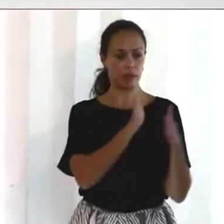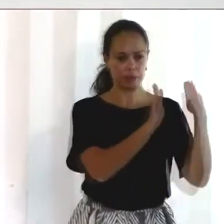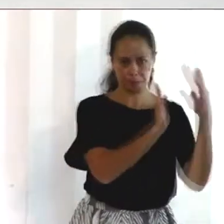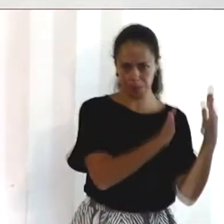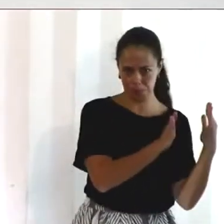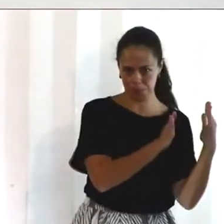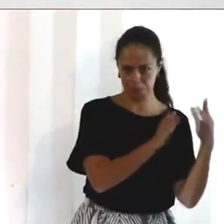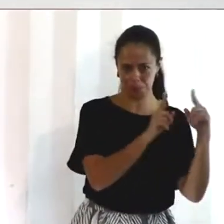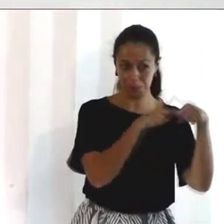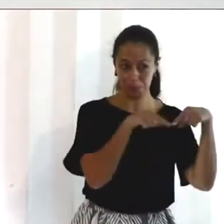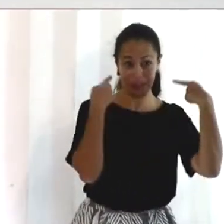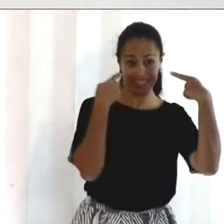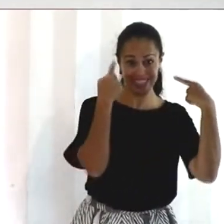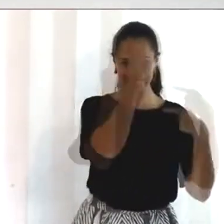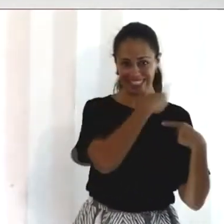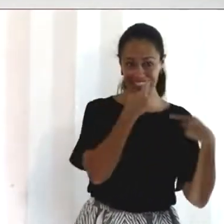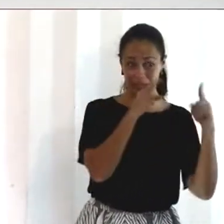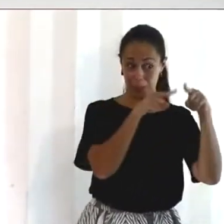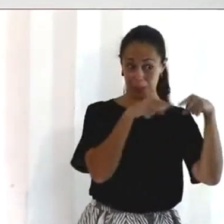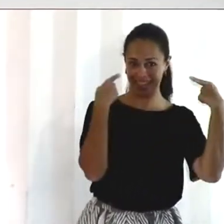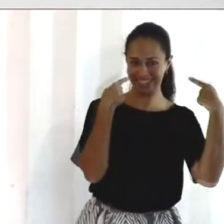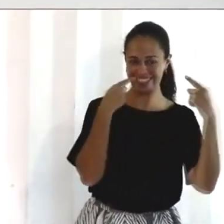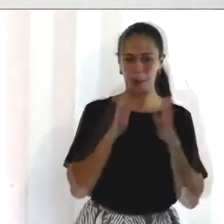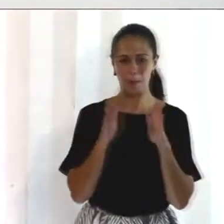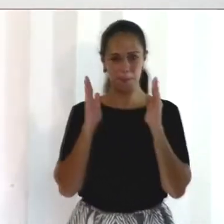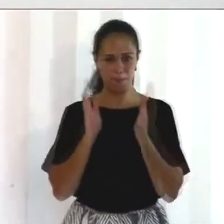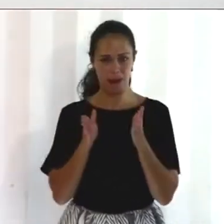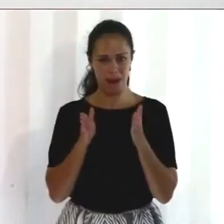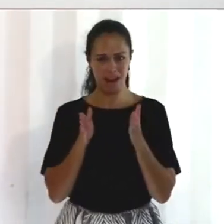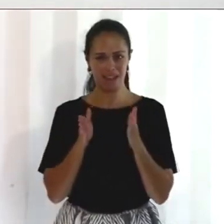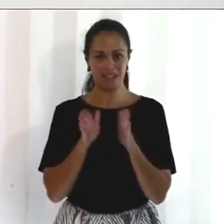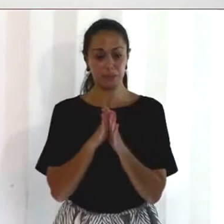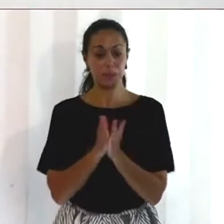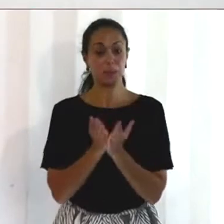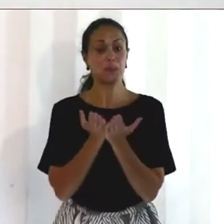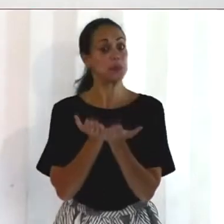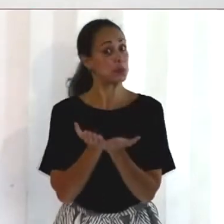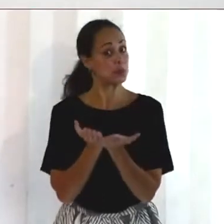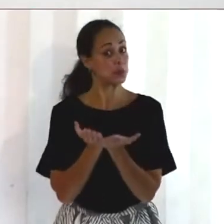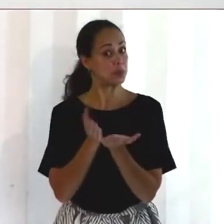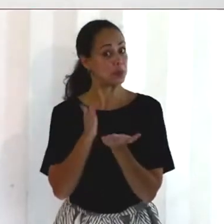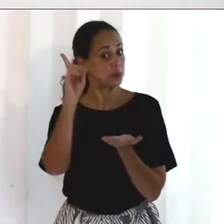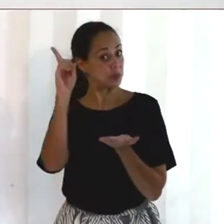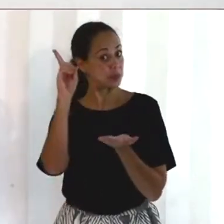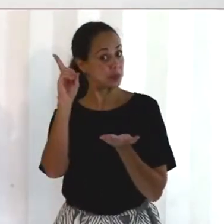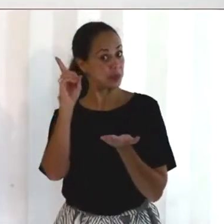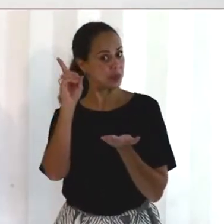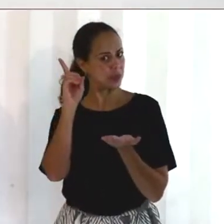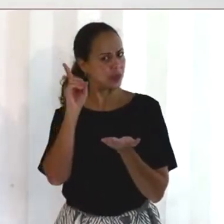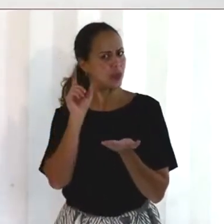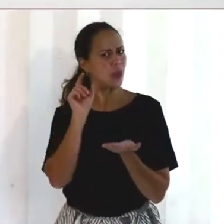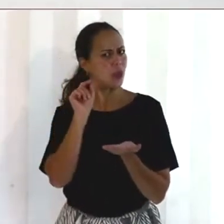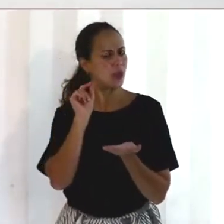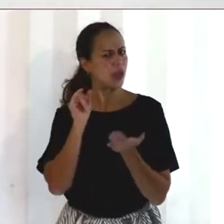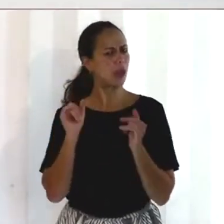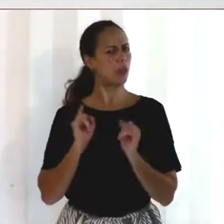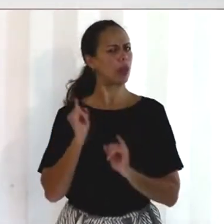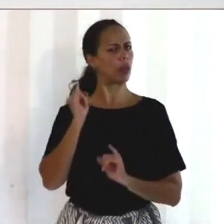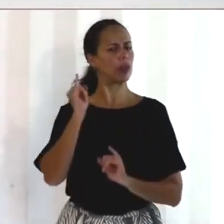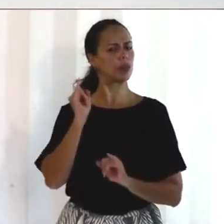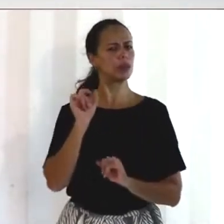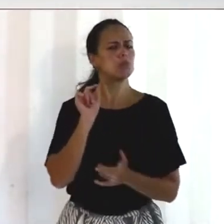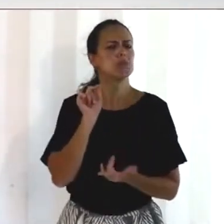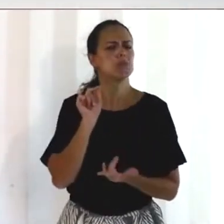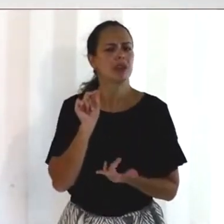mais legal, é melhor em termos de valor do que o melhor brinquedo que você tem, do que o